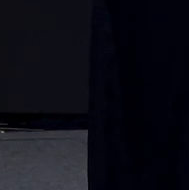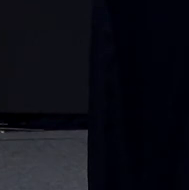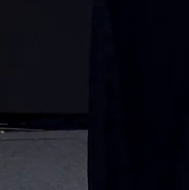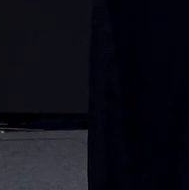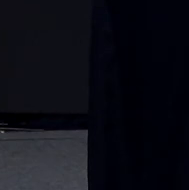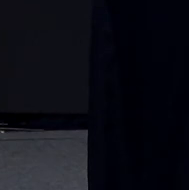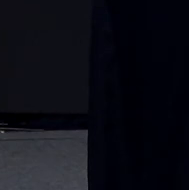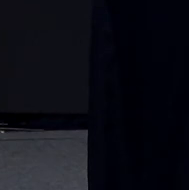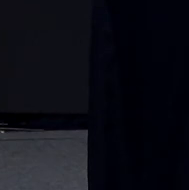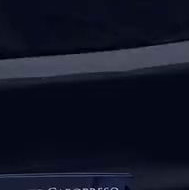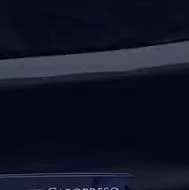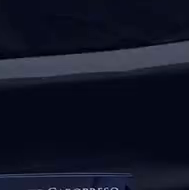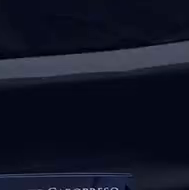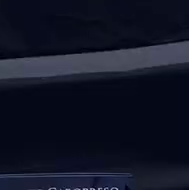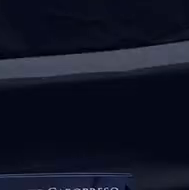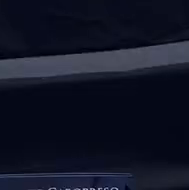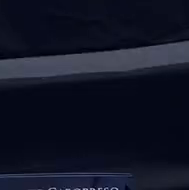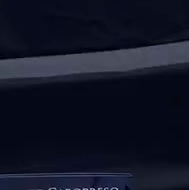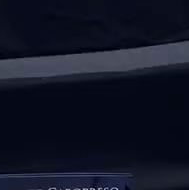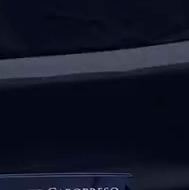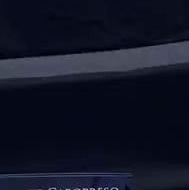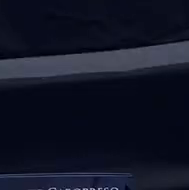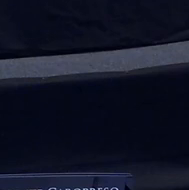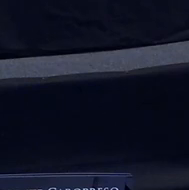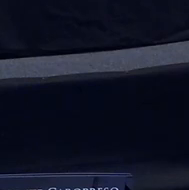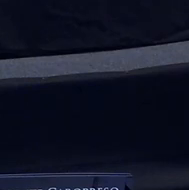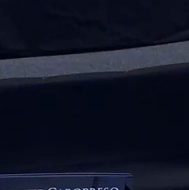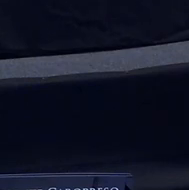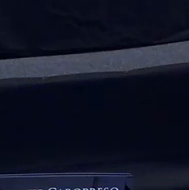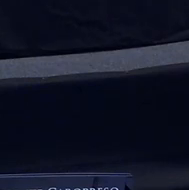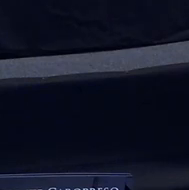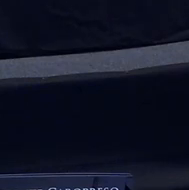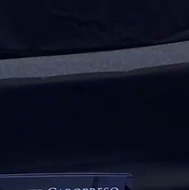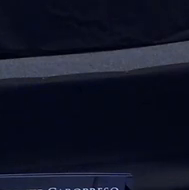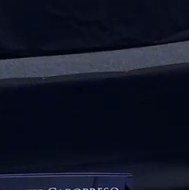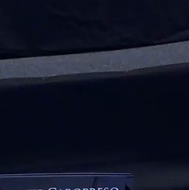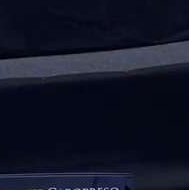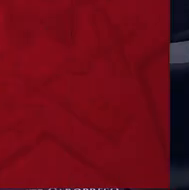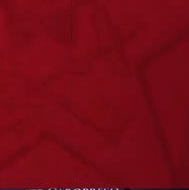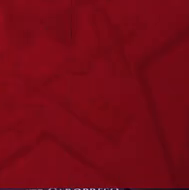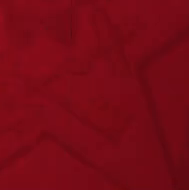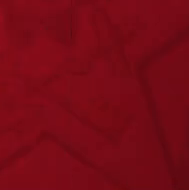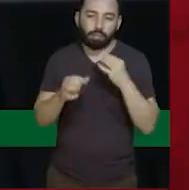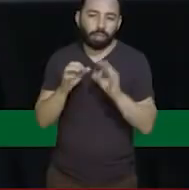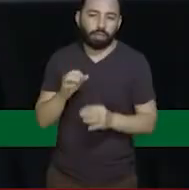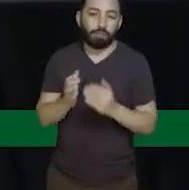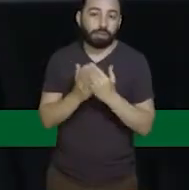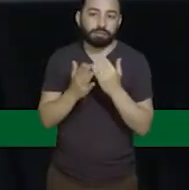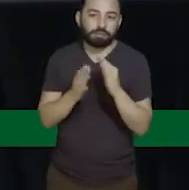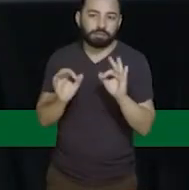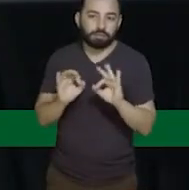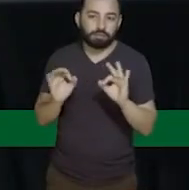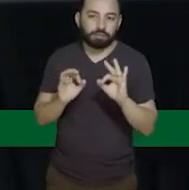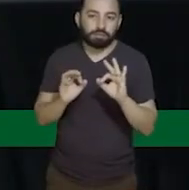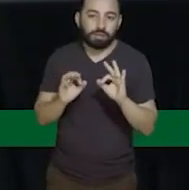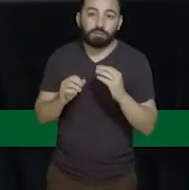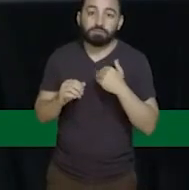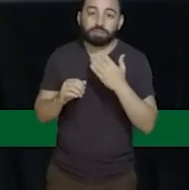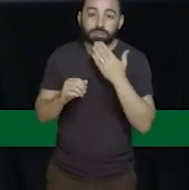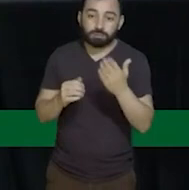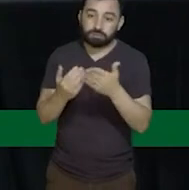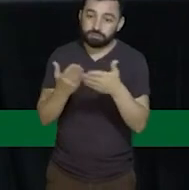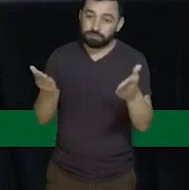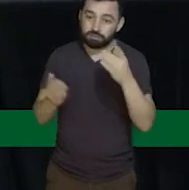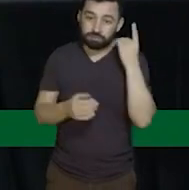para o desenvolvimento não só do esporte, como também social e econômico da região oeste. Gostaria de pedir aos nobres